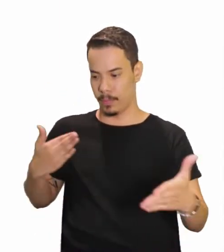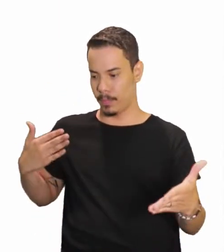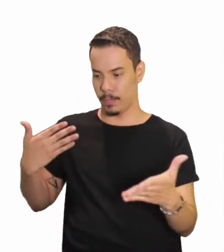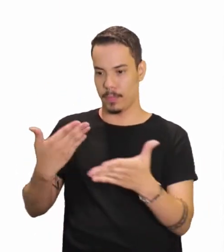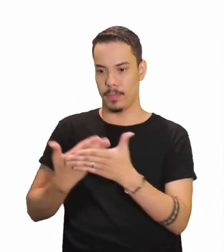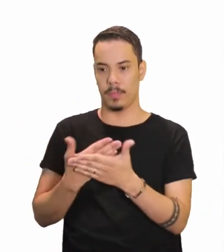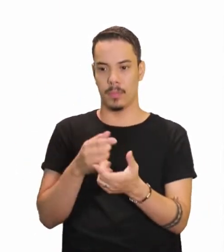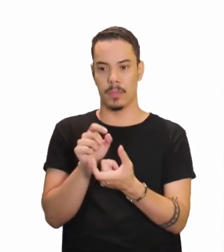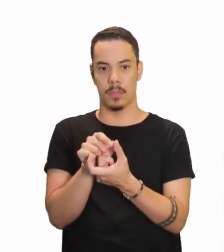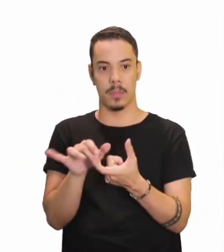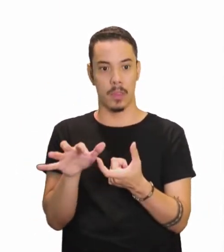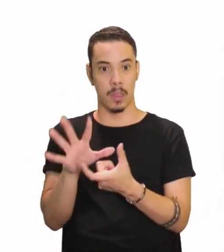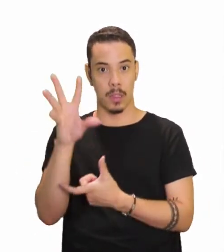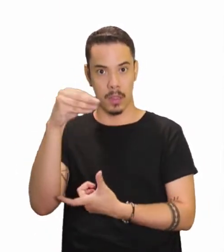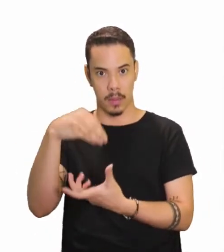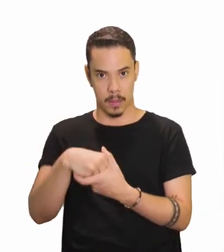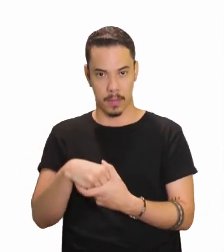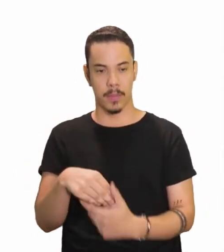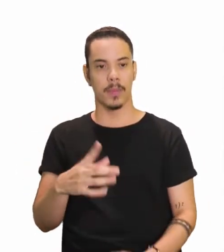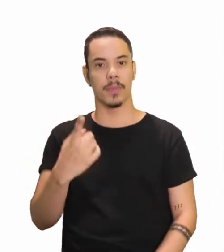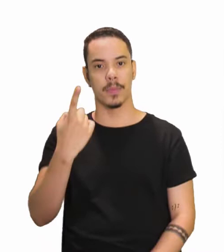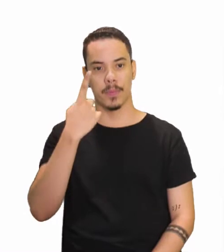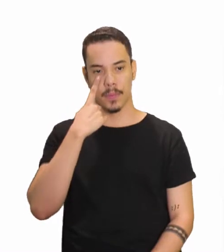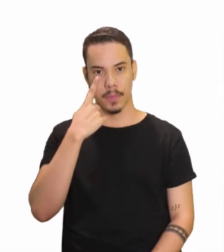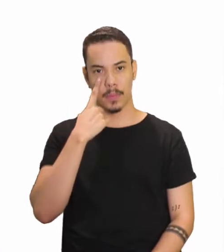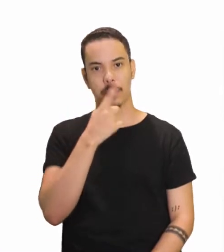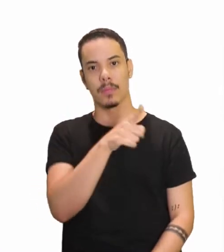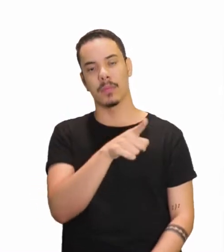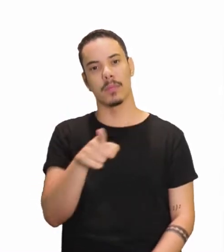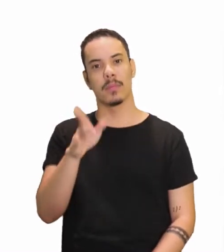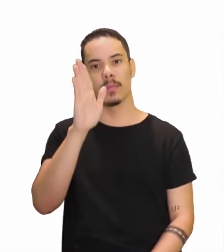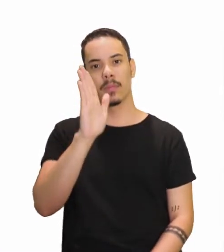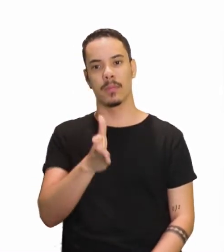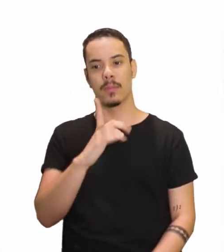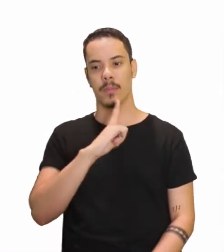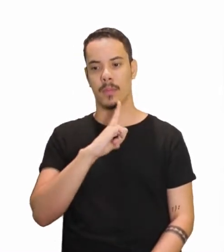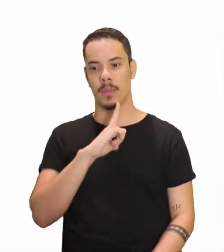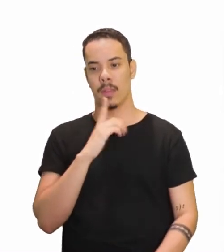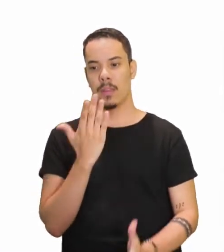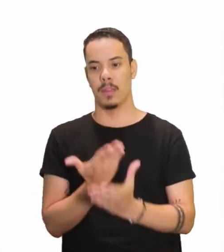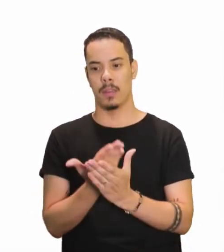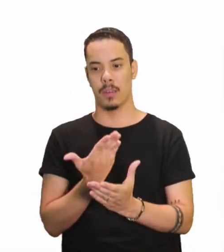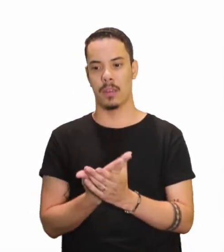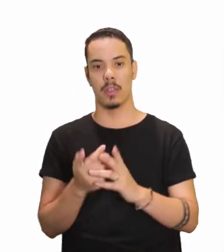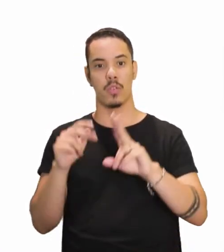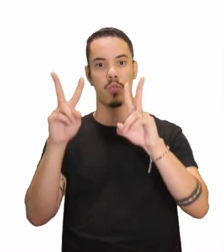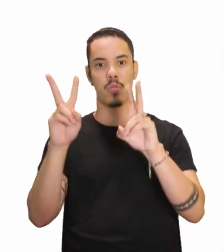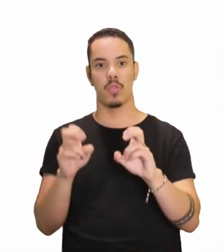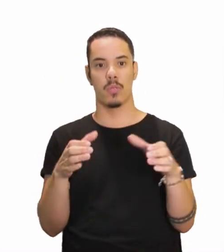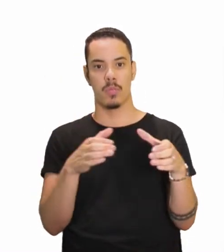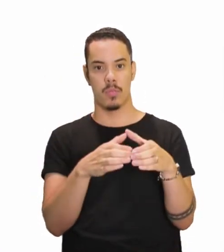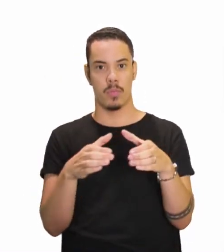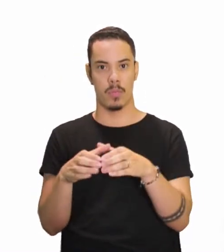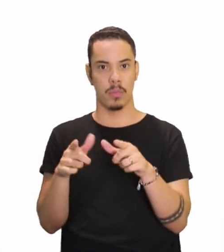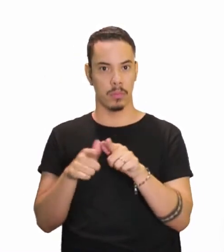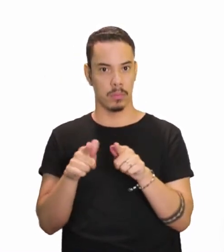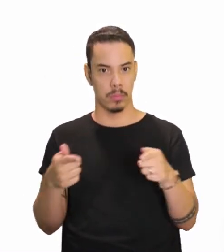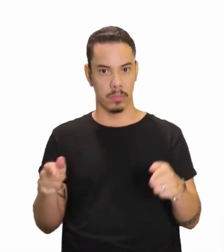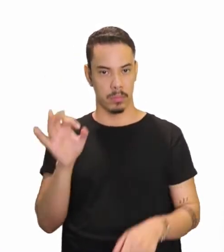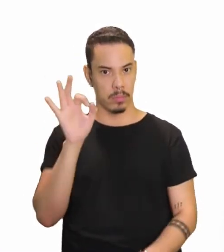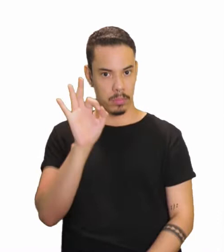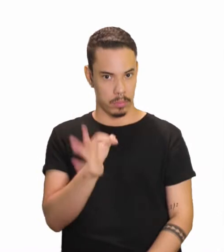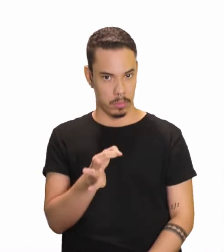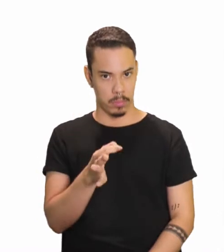os fonemas. Vejam só, então você já teve uma aula sobre a classificação aí da gramática, tá certo?